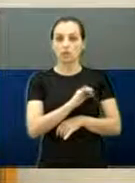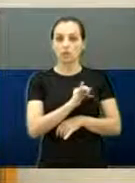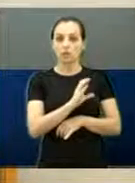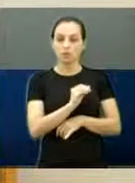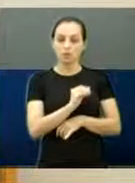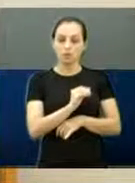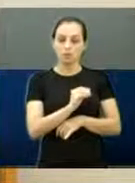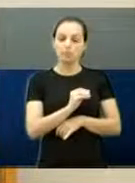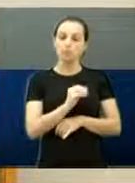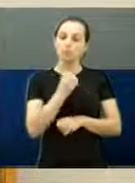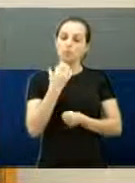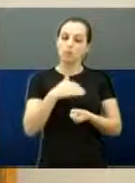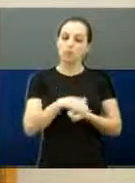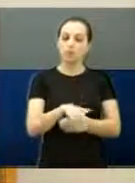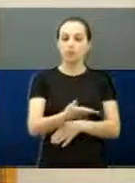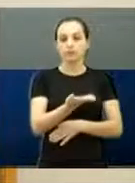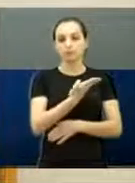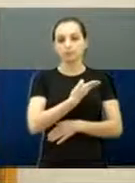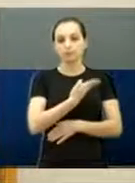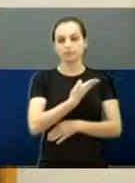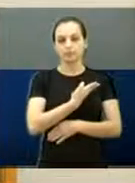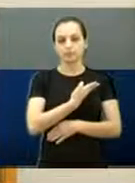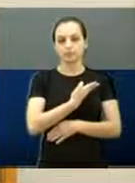Boa noite aos colegas.